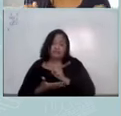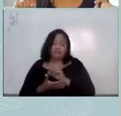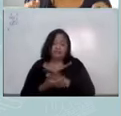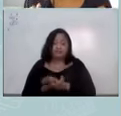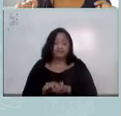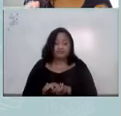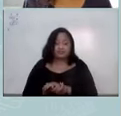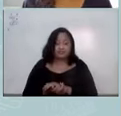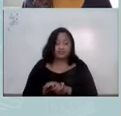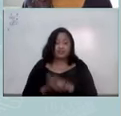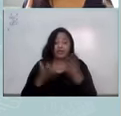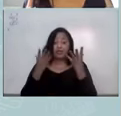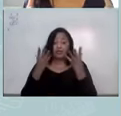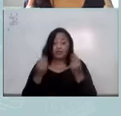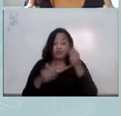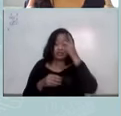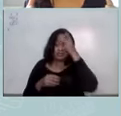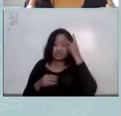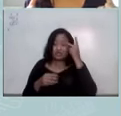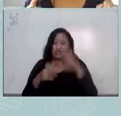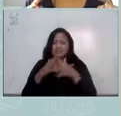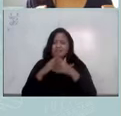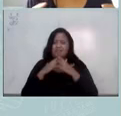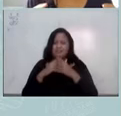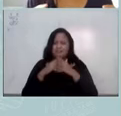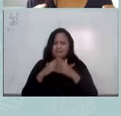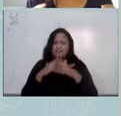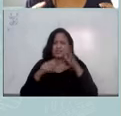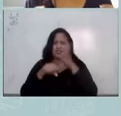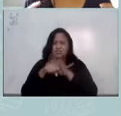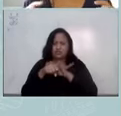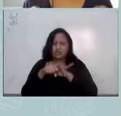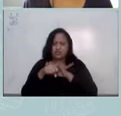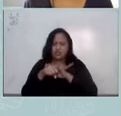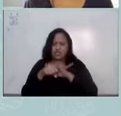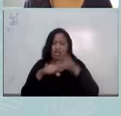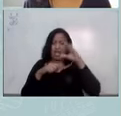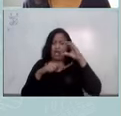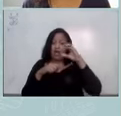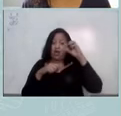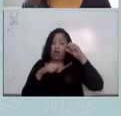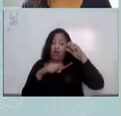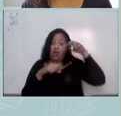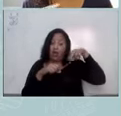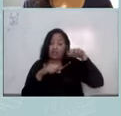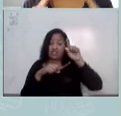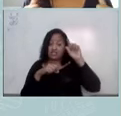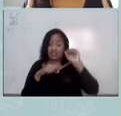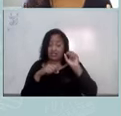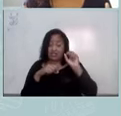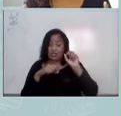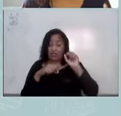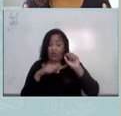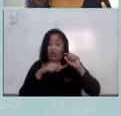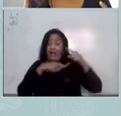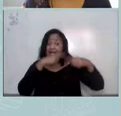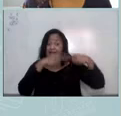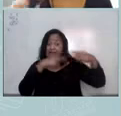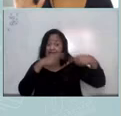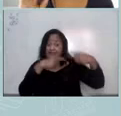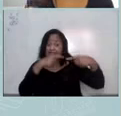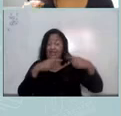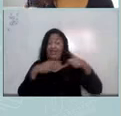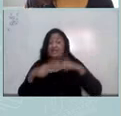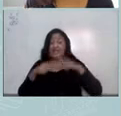E muita gente confunde as doenças congênitas com as doenças hereditárias, mas existe a diferença, tá?